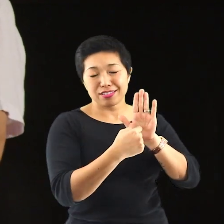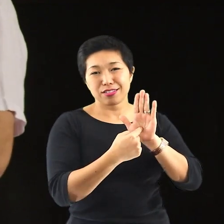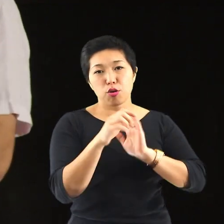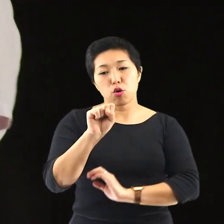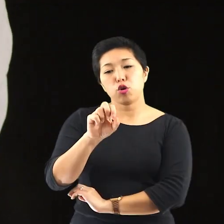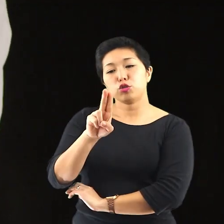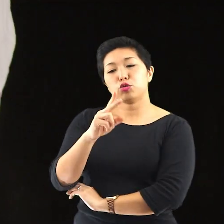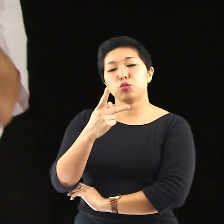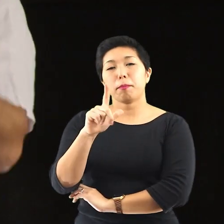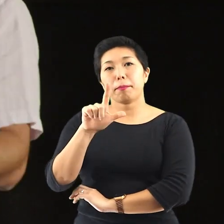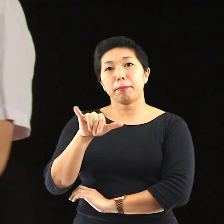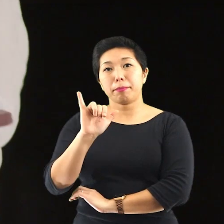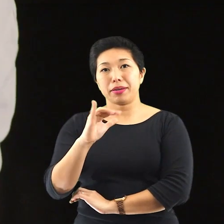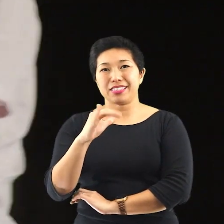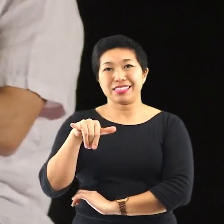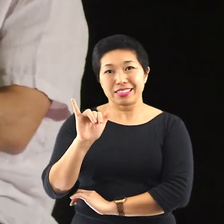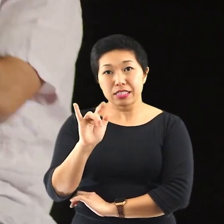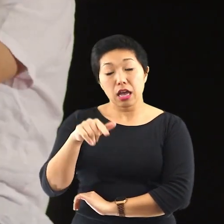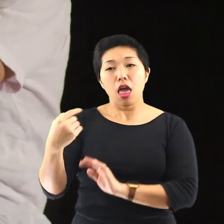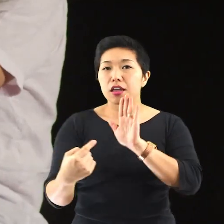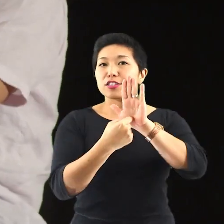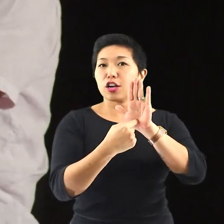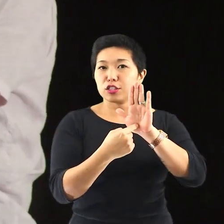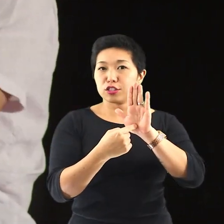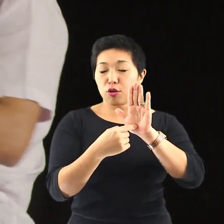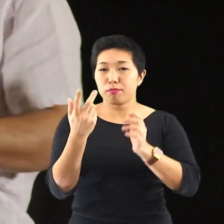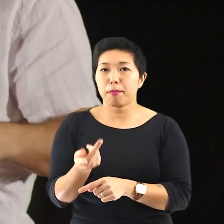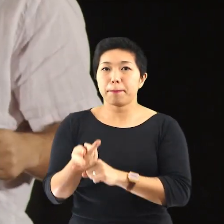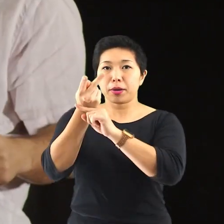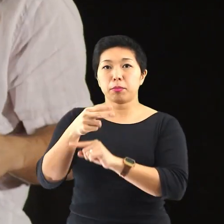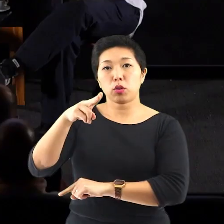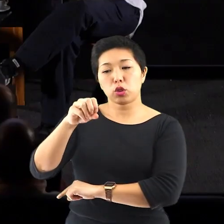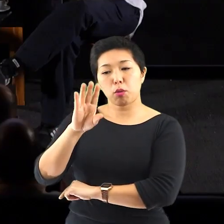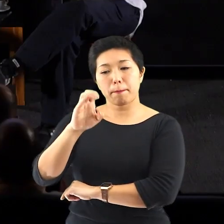Paz. Então, só queria ler aqui, que é uma sugestão que o próprio